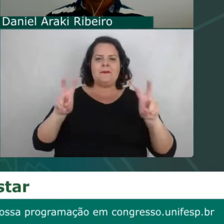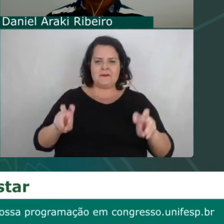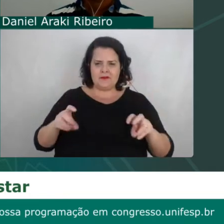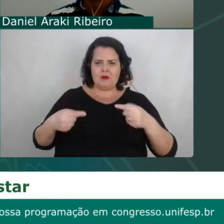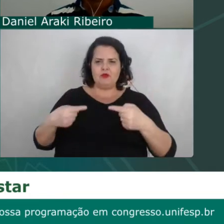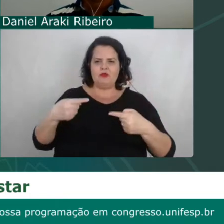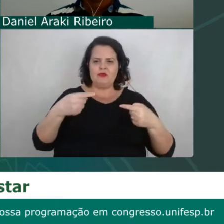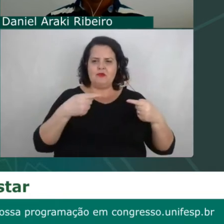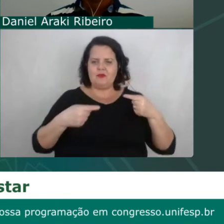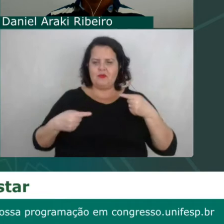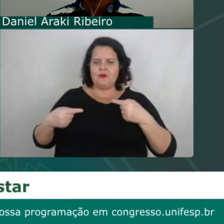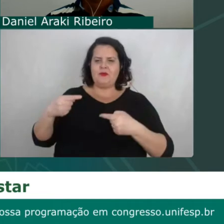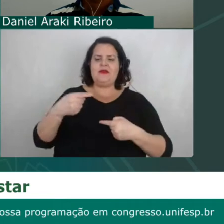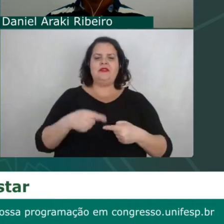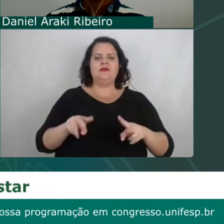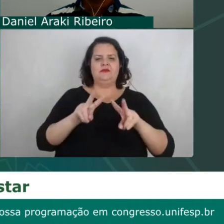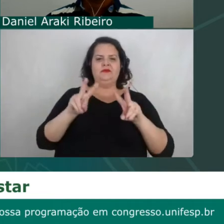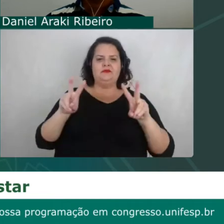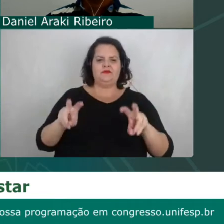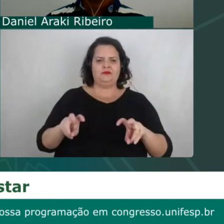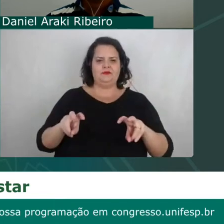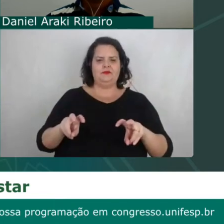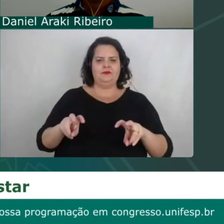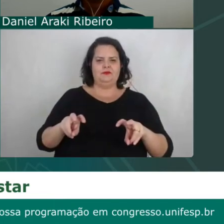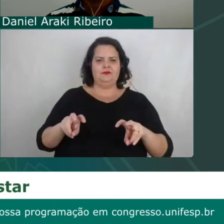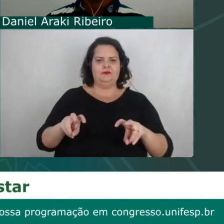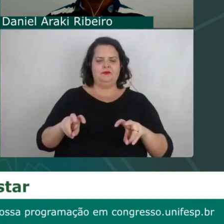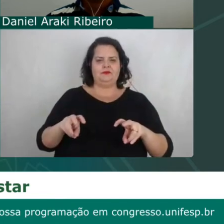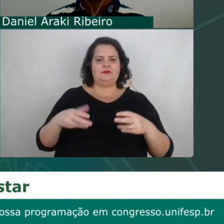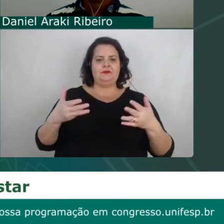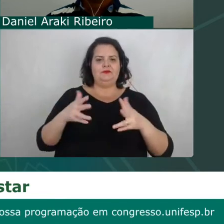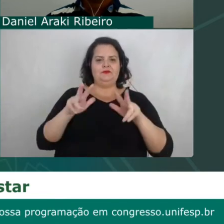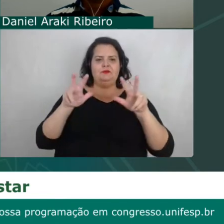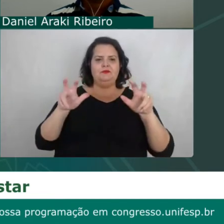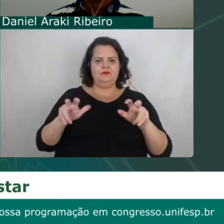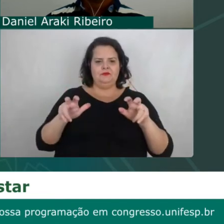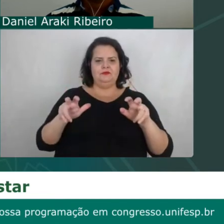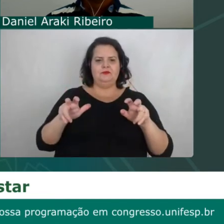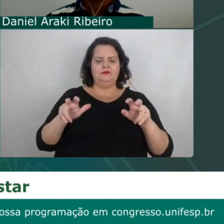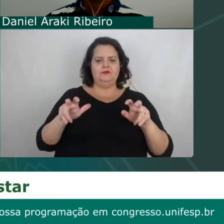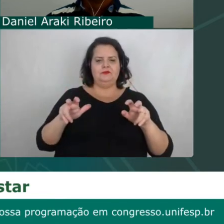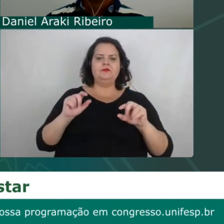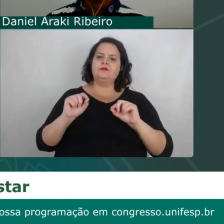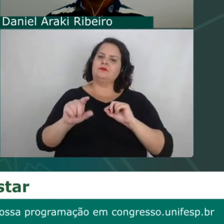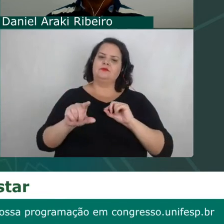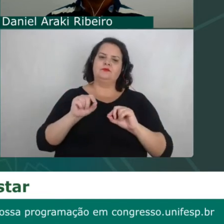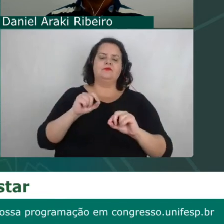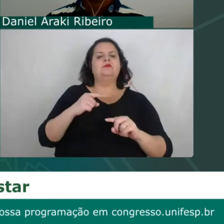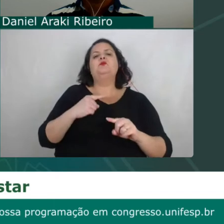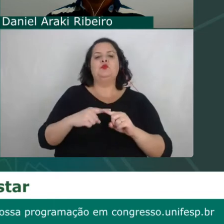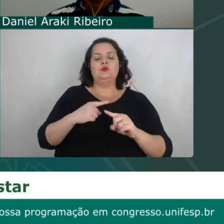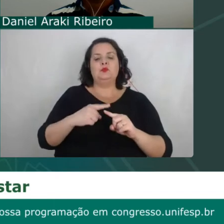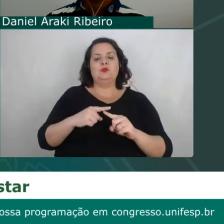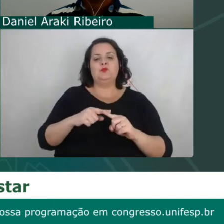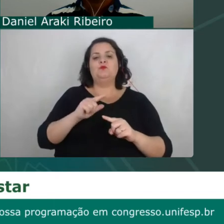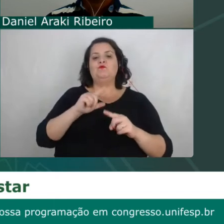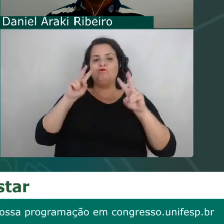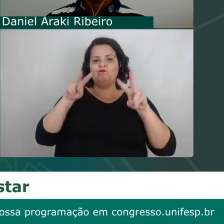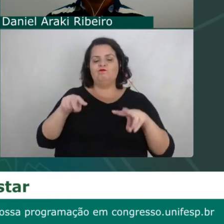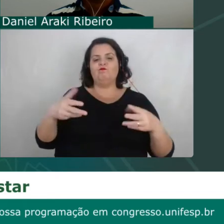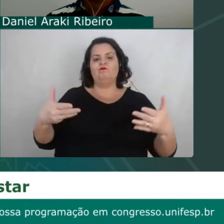tema. Gostaria de colocar para vocês que esse tema ele foi escolhido dada a problemática que a gente